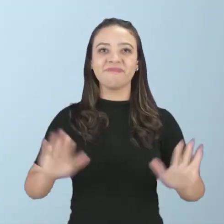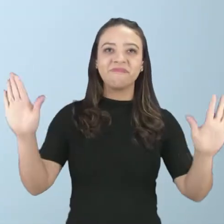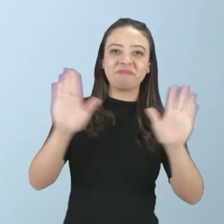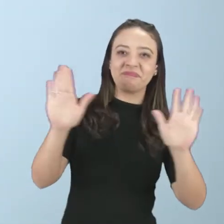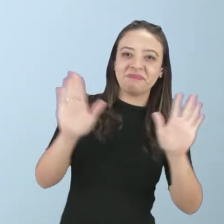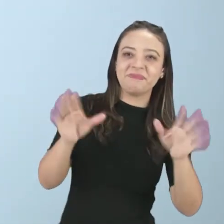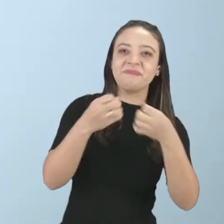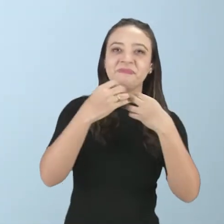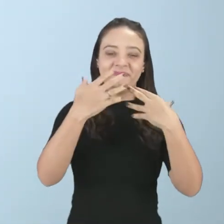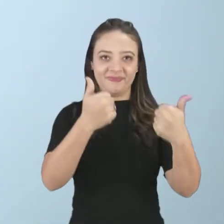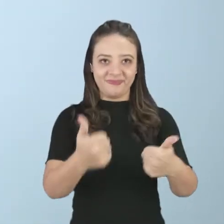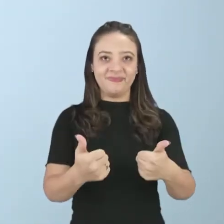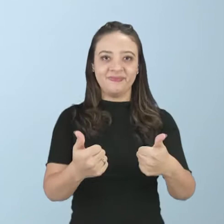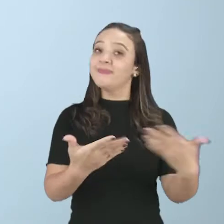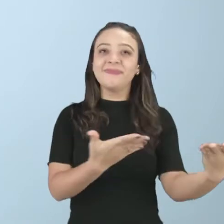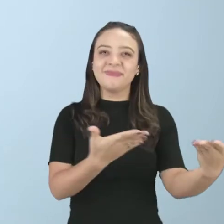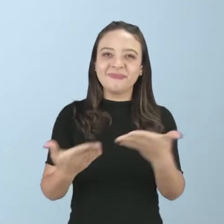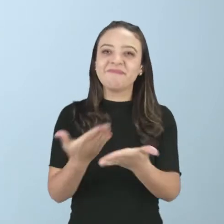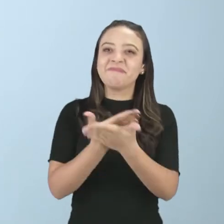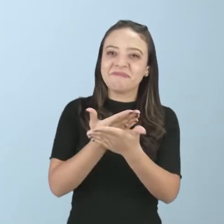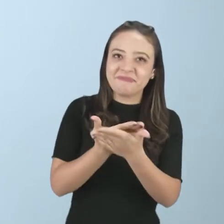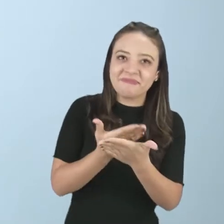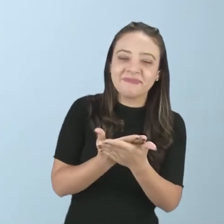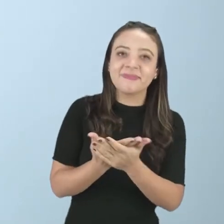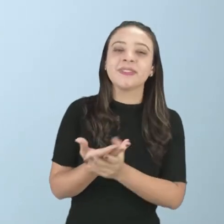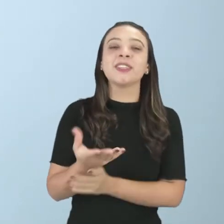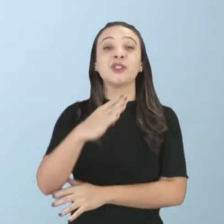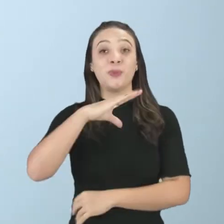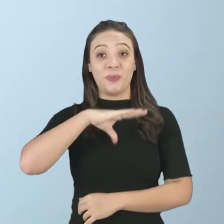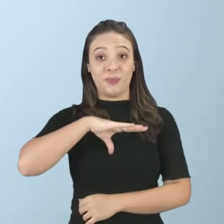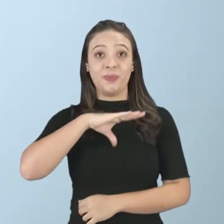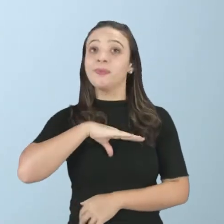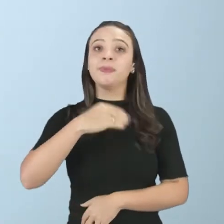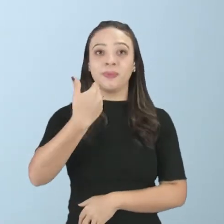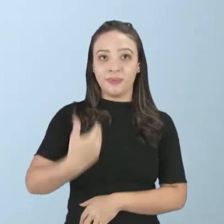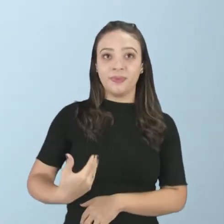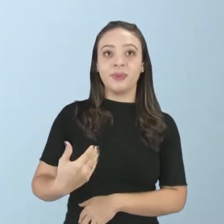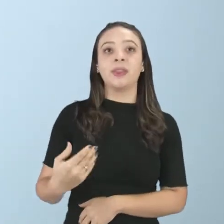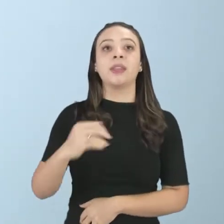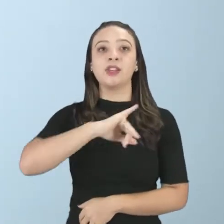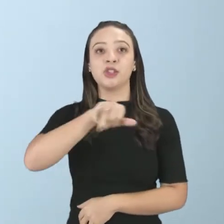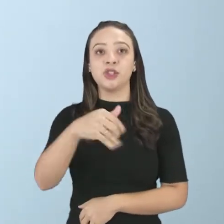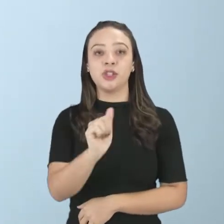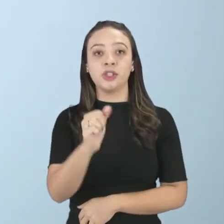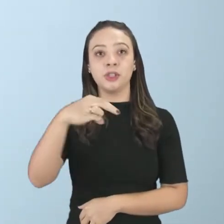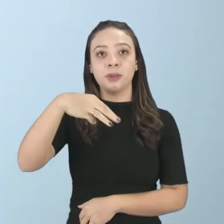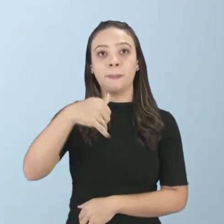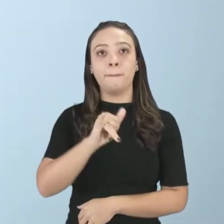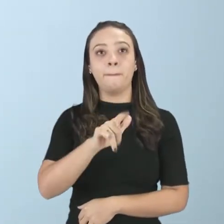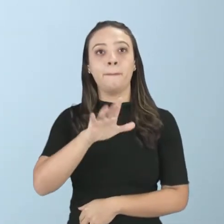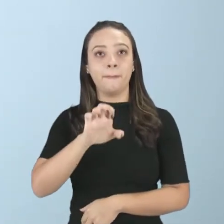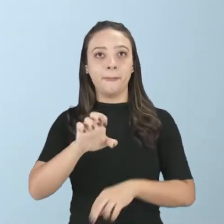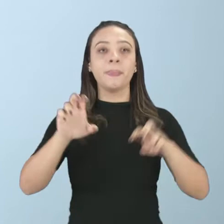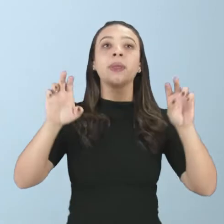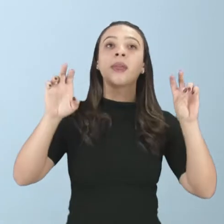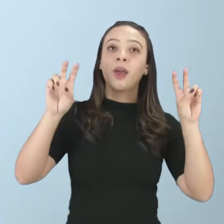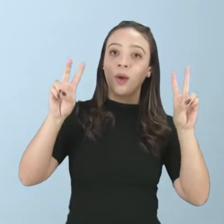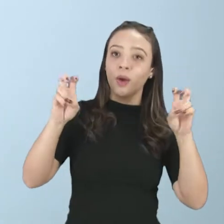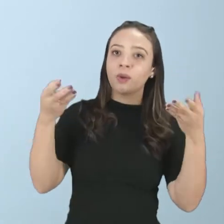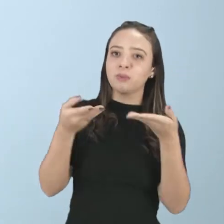Olá, galerinha, tudo bem? Bem-vindos a mais uma aula de língua portuguesa. Eu me chamo professora Jamile Fontinelli e o nosso tema de hoje